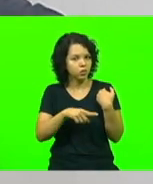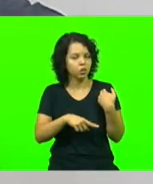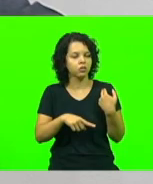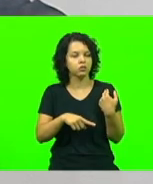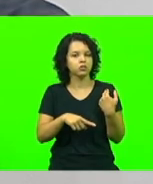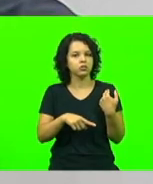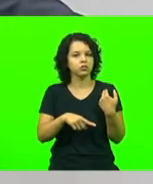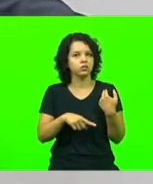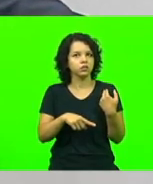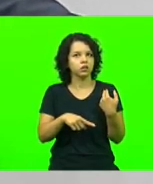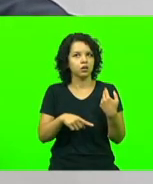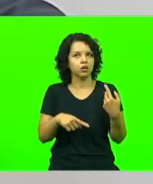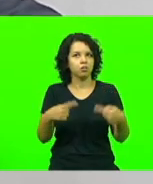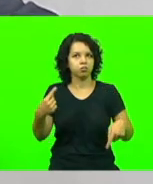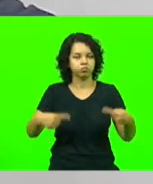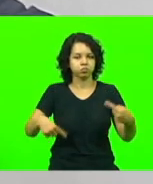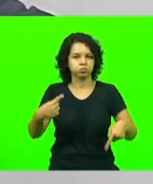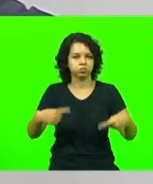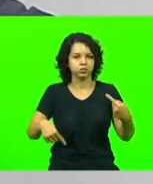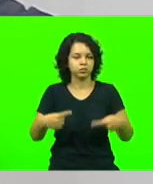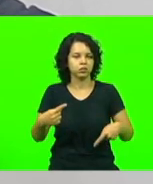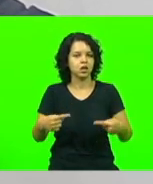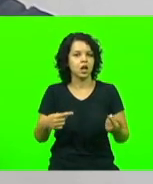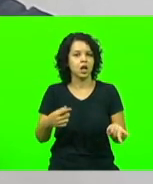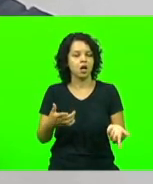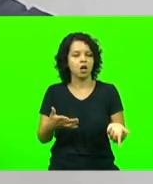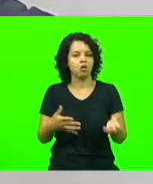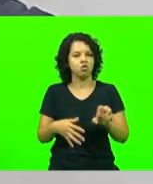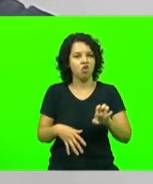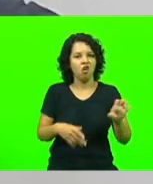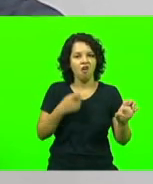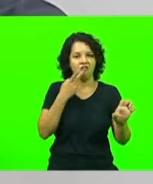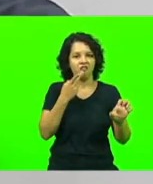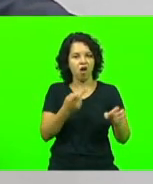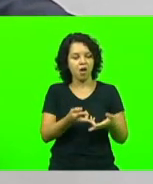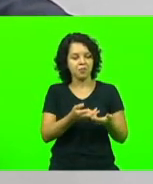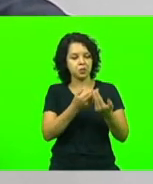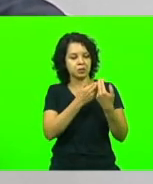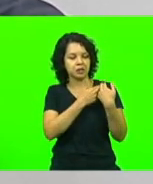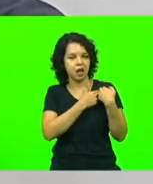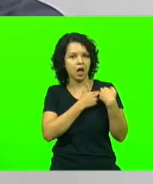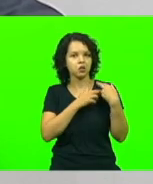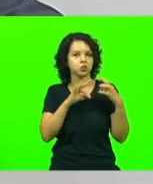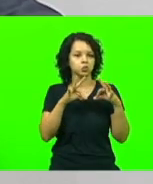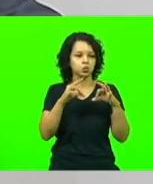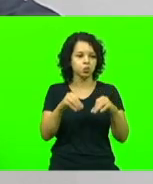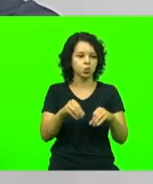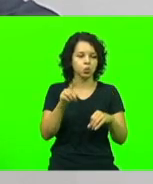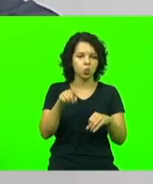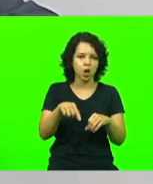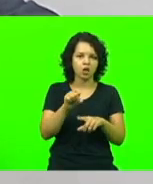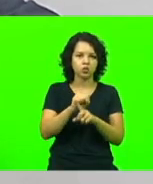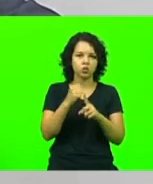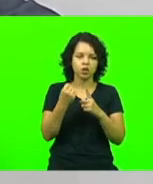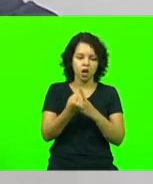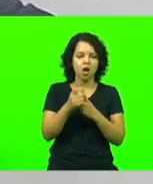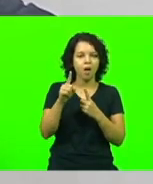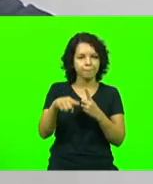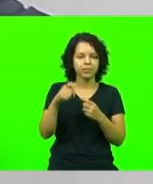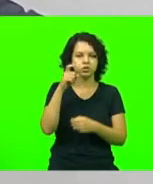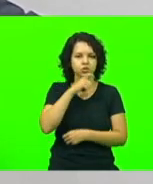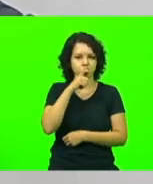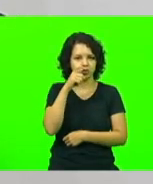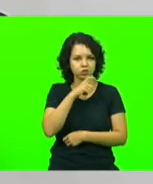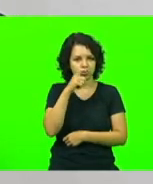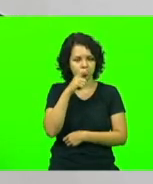Esse joguete esquerdista de dizer que a responsabilidade de tudo que acontece é da sociedade, isso é uma grande mentira. A parte